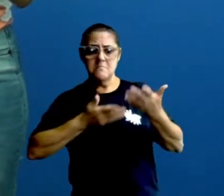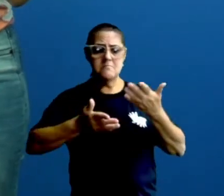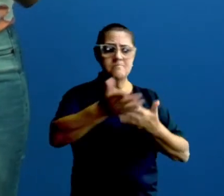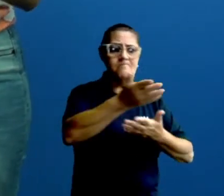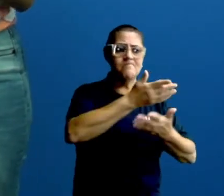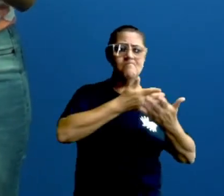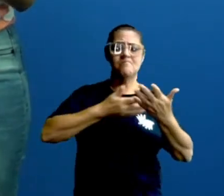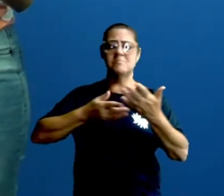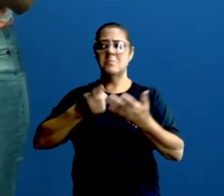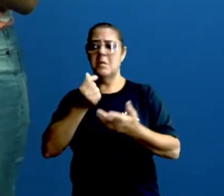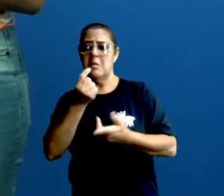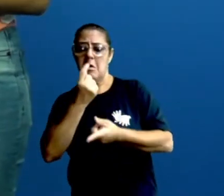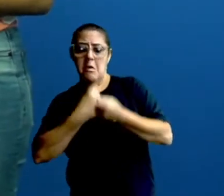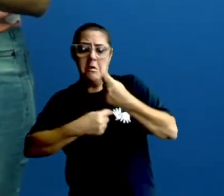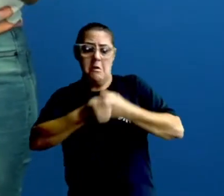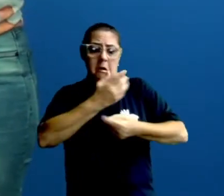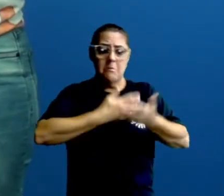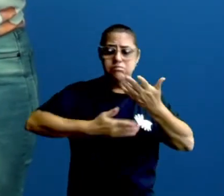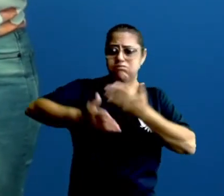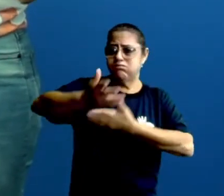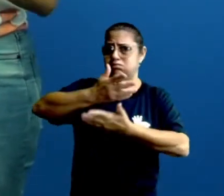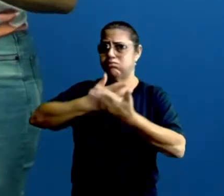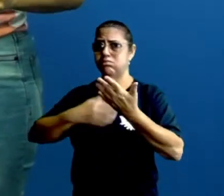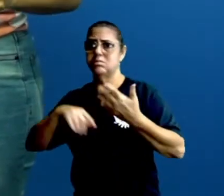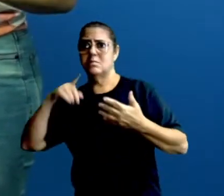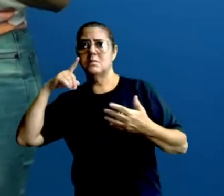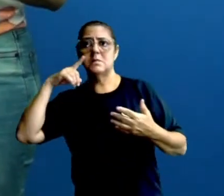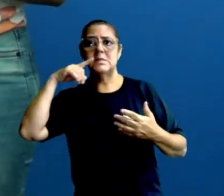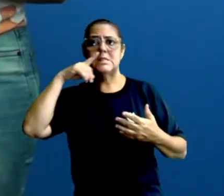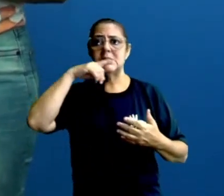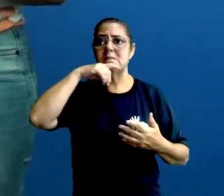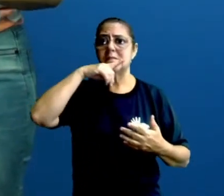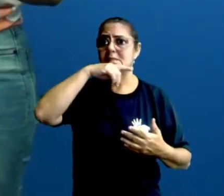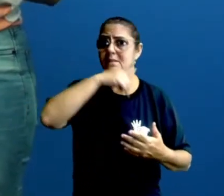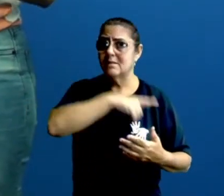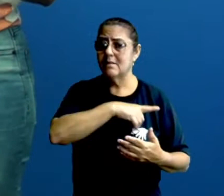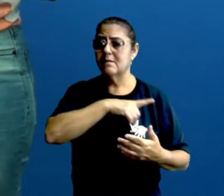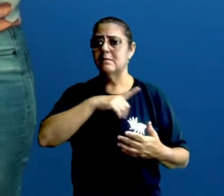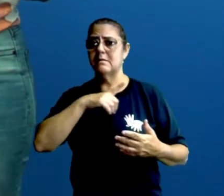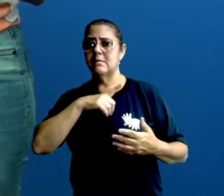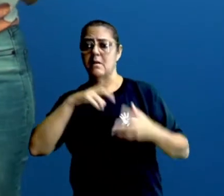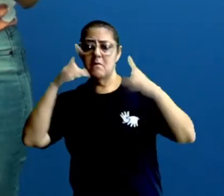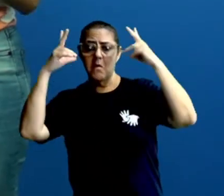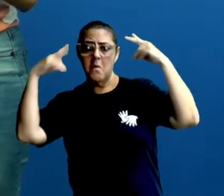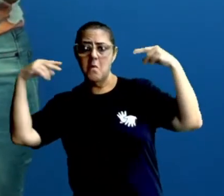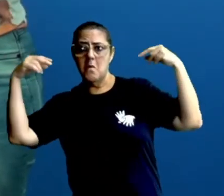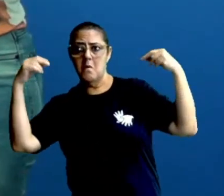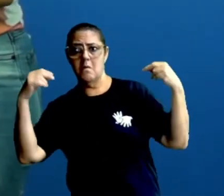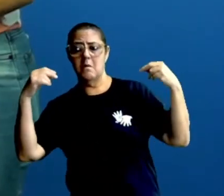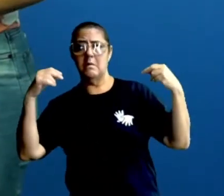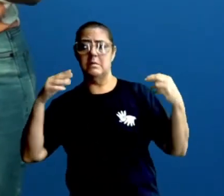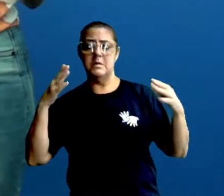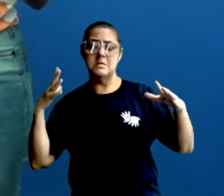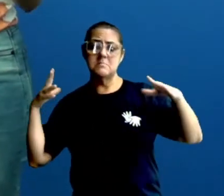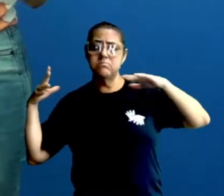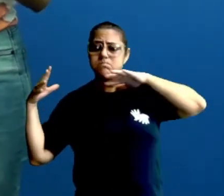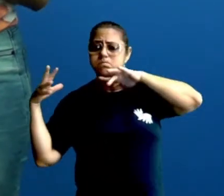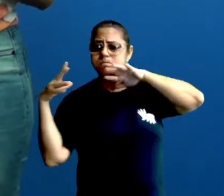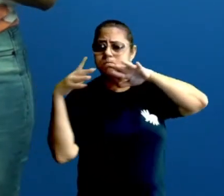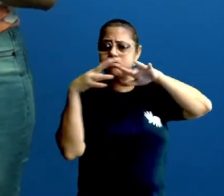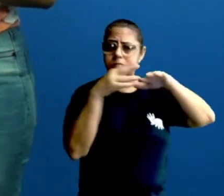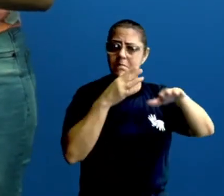essa comercialização da cana-de-açúcar, houve a invasão holandesa. Então, quando os holandeses